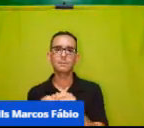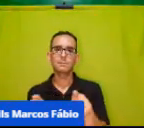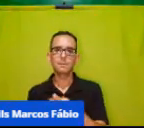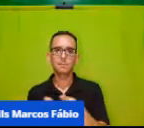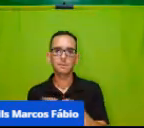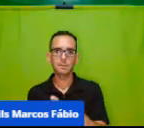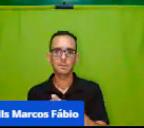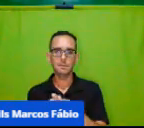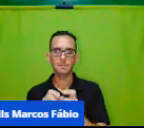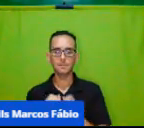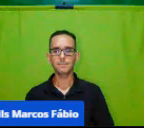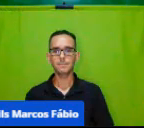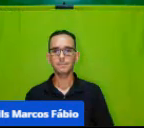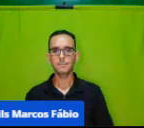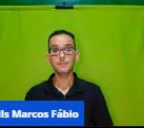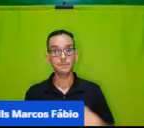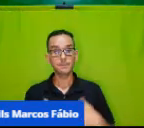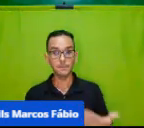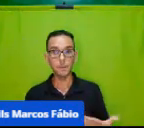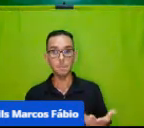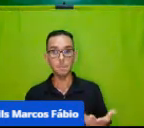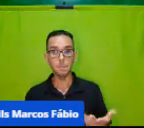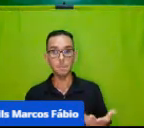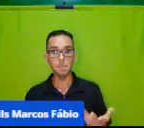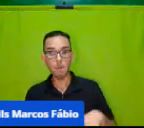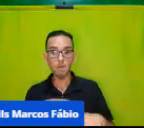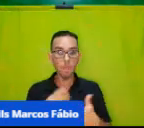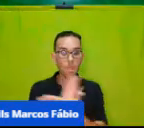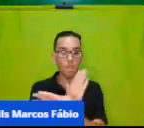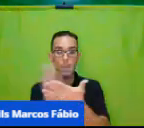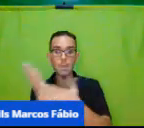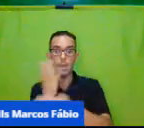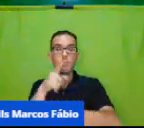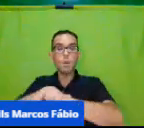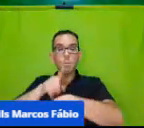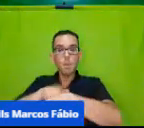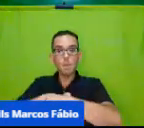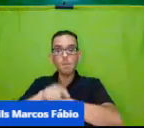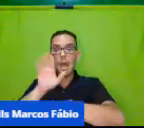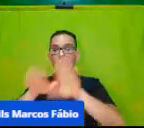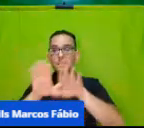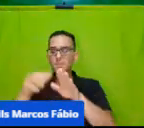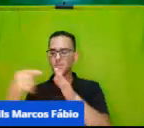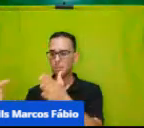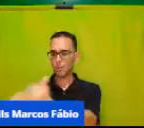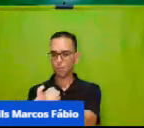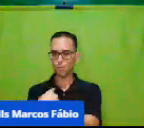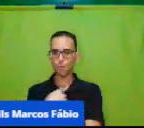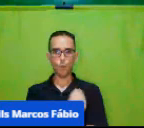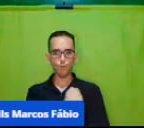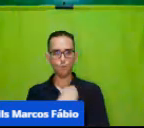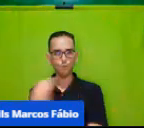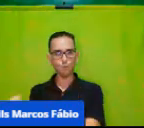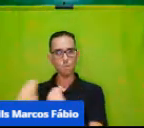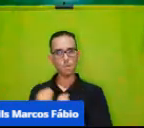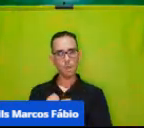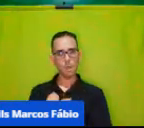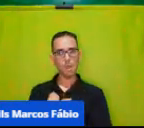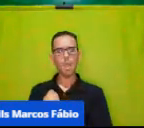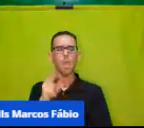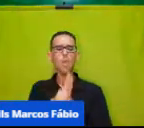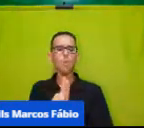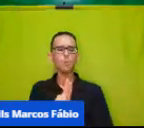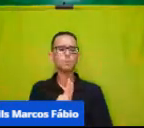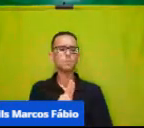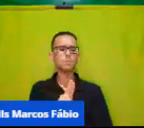slide e áudio junto. Então eu posso, dependendo do momento, dependendo da pergunta que o aluno me faz, eu utilizo um desses